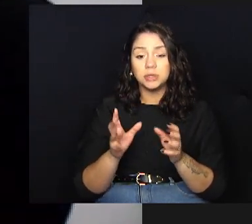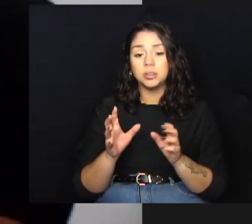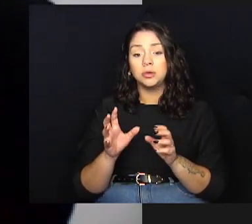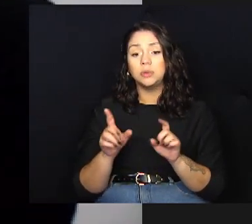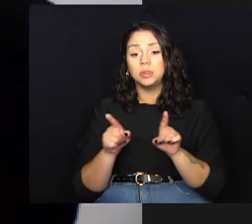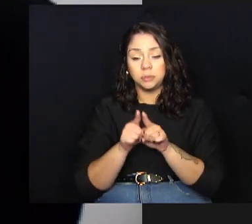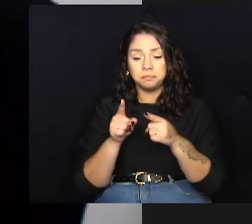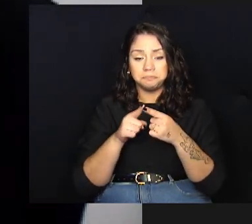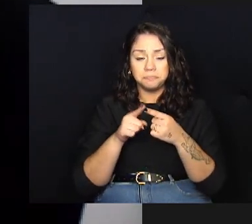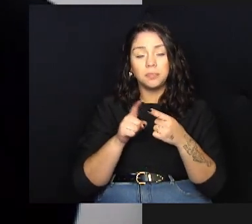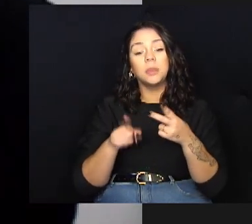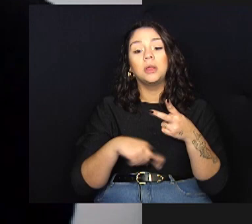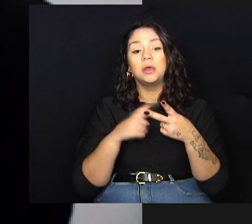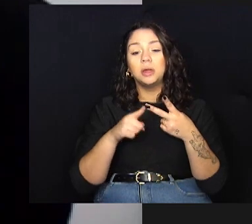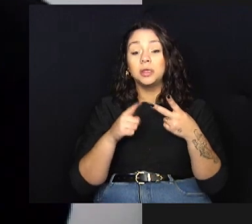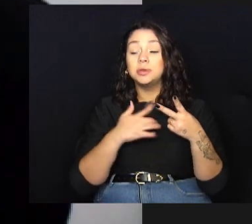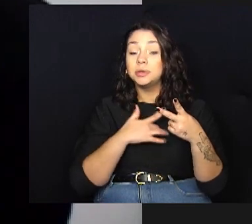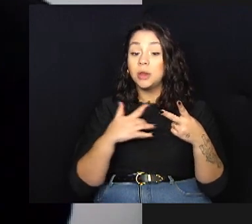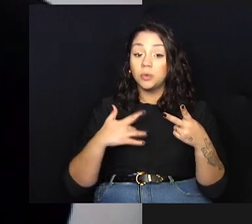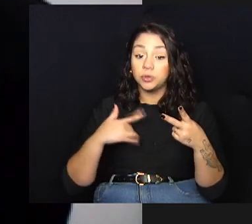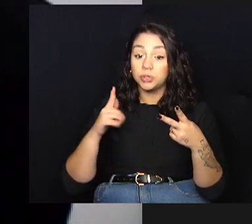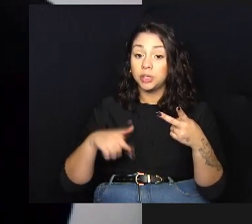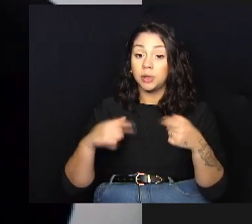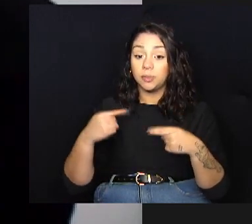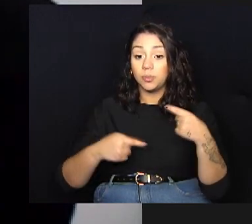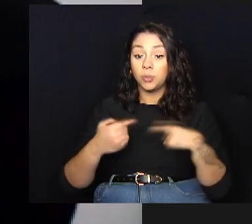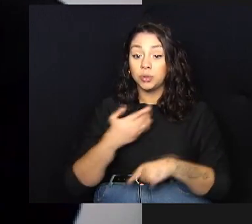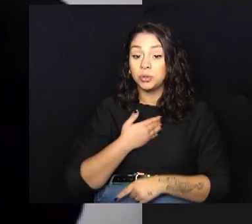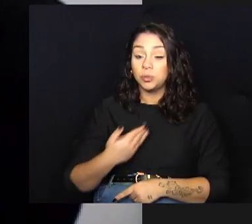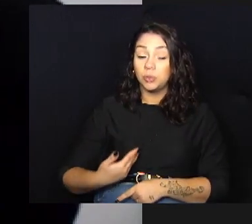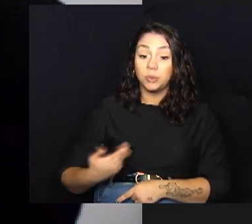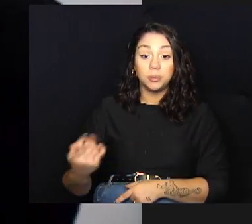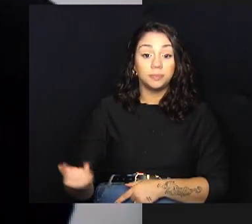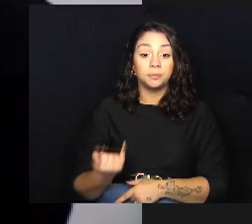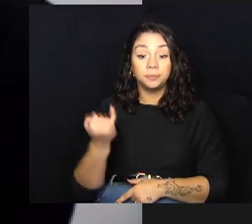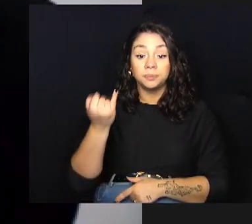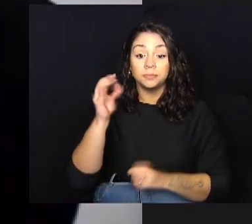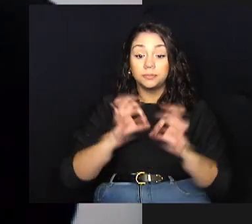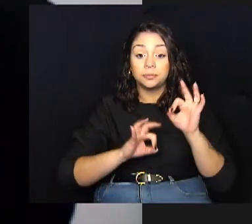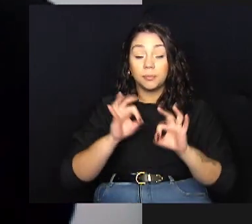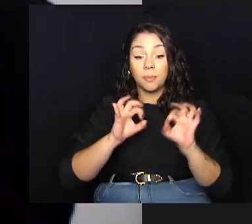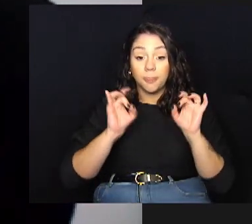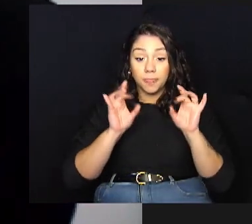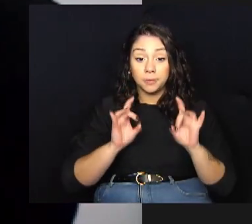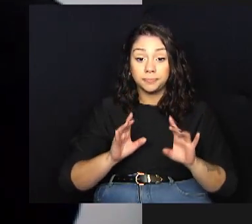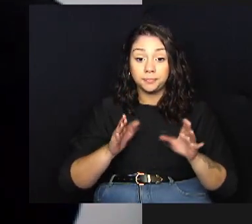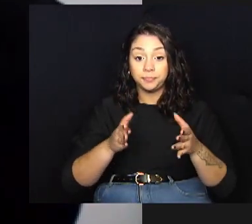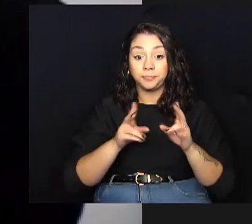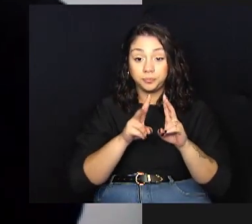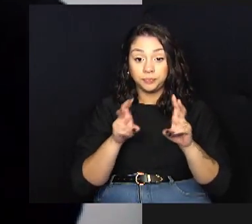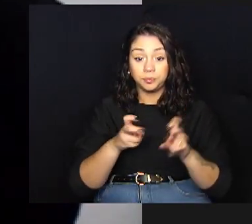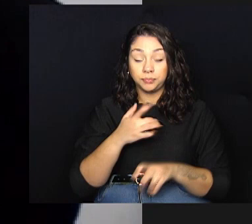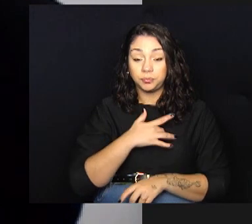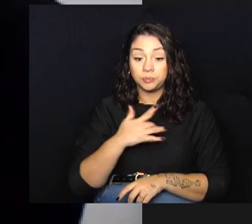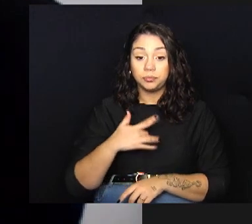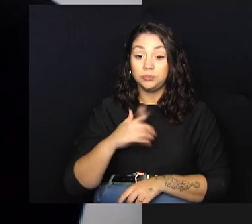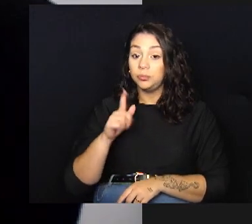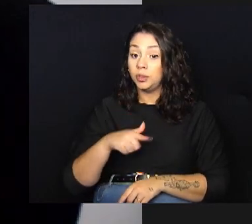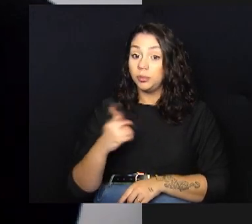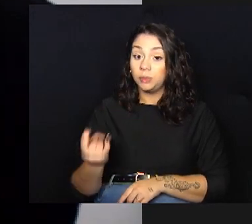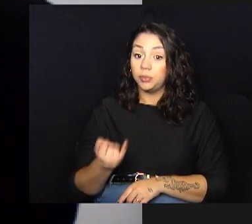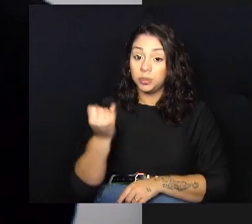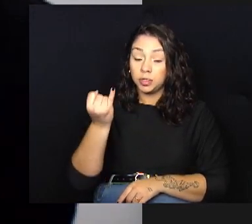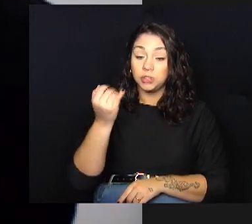também uma outra política pública fundamental né programas específicos de saúde exigem que a gente conheça